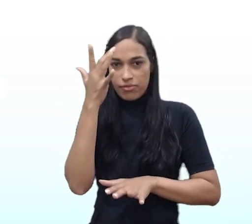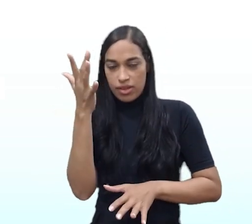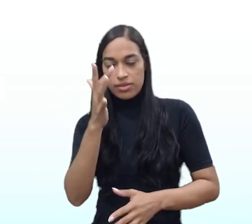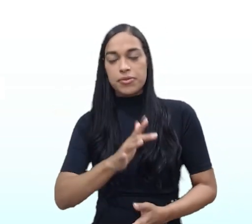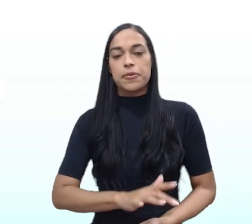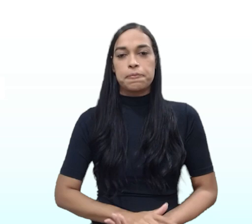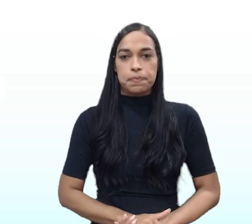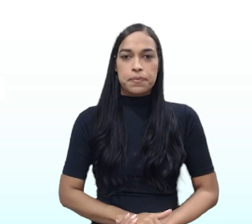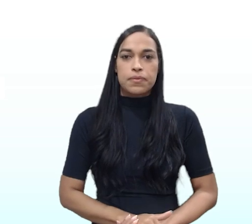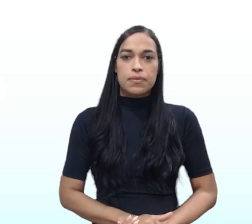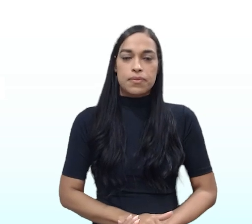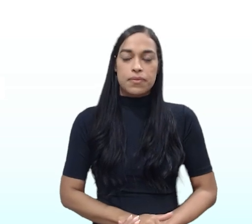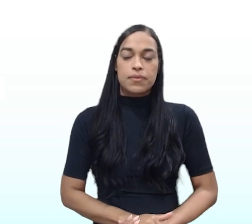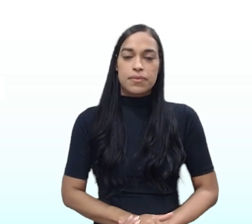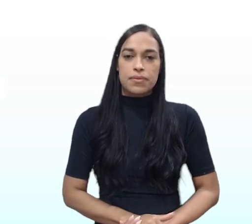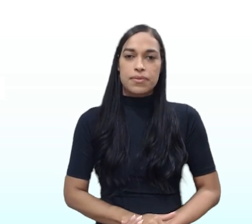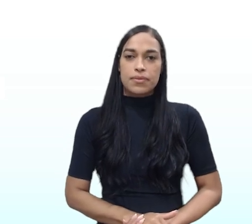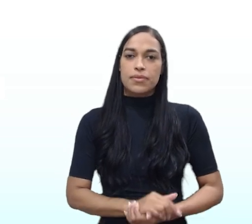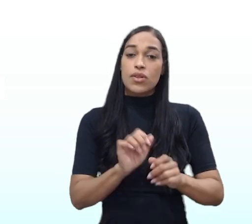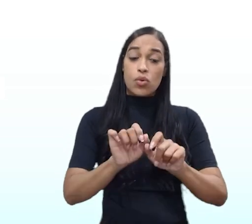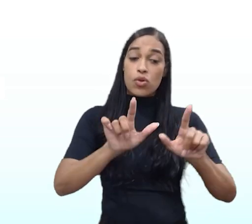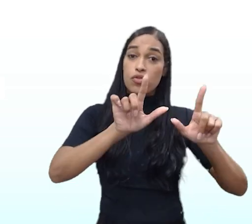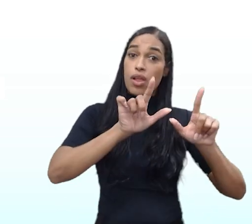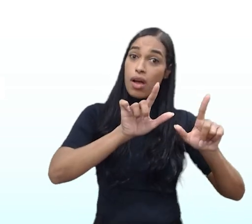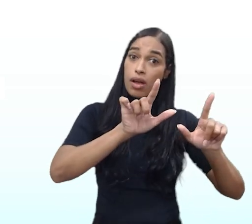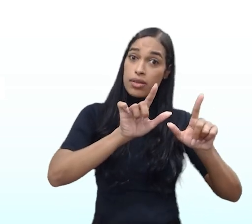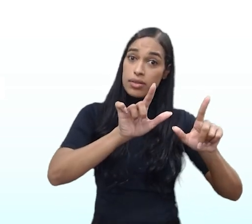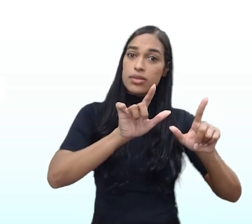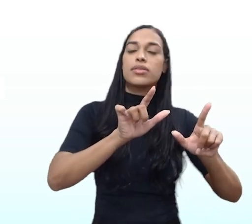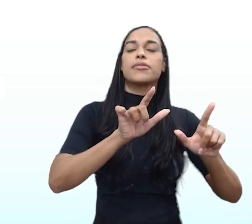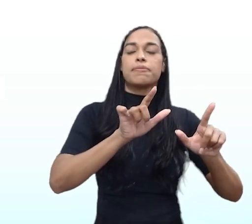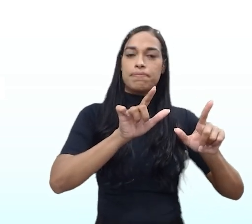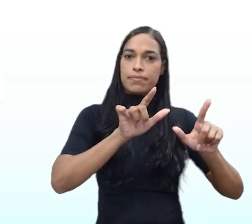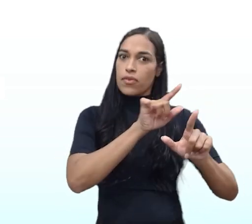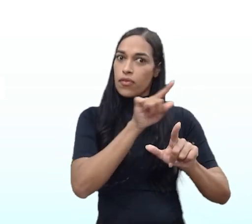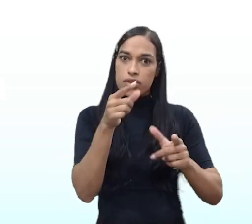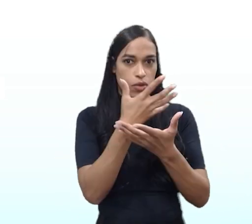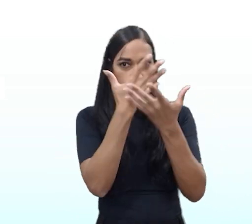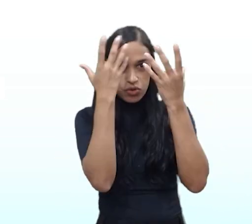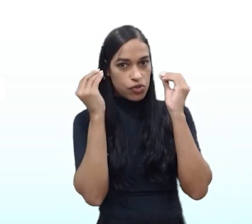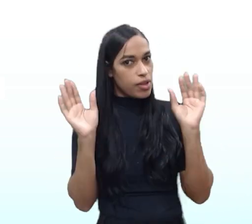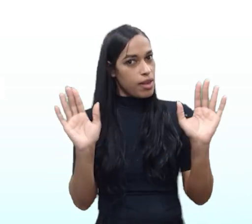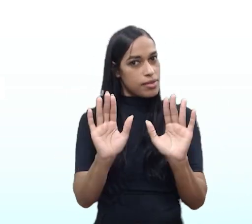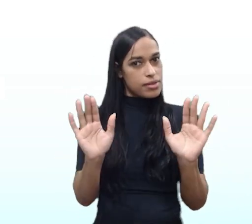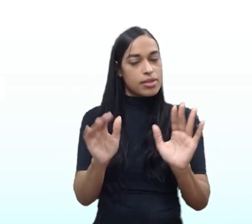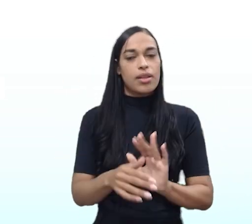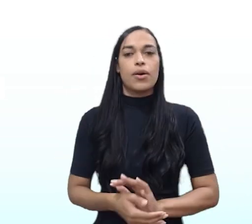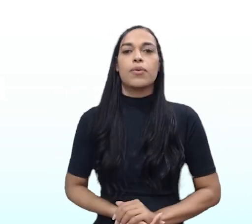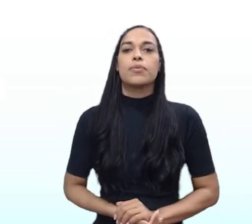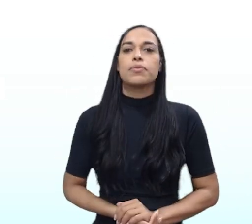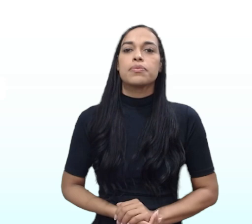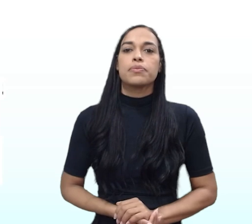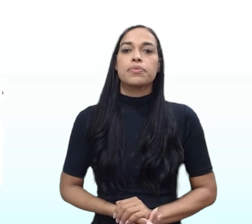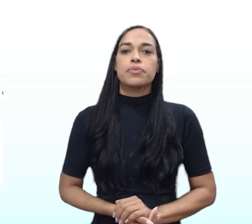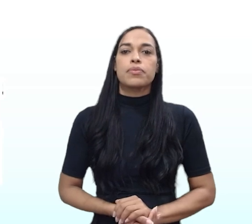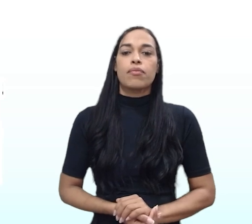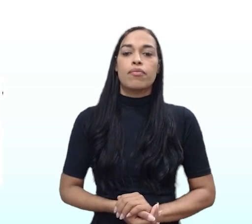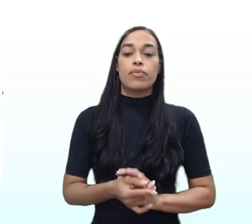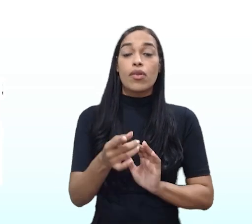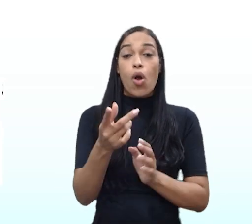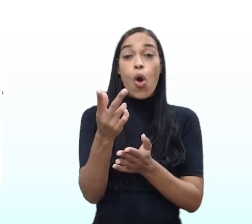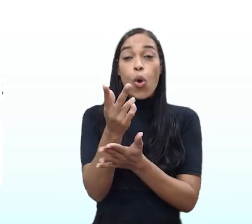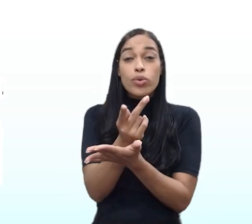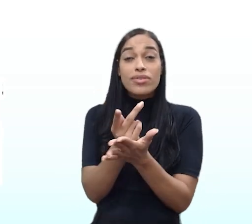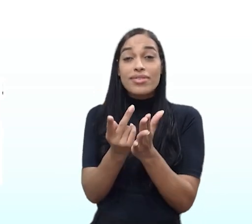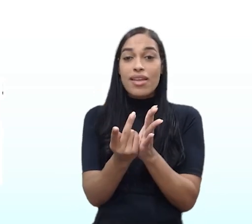tá? Então, para a solução, volta lá no slide e aí não esquece dessa relação. Comprimento